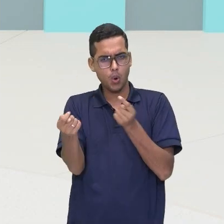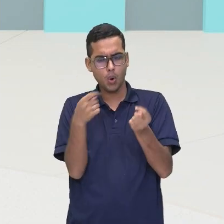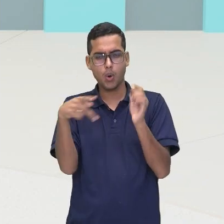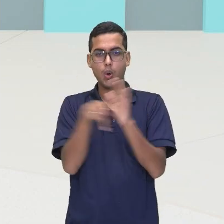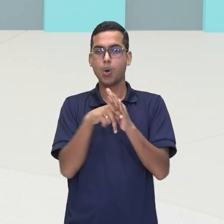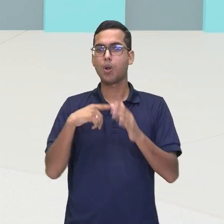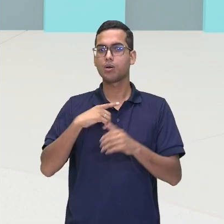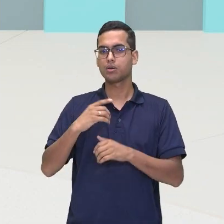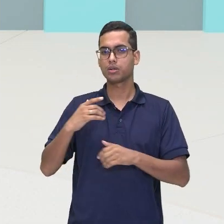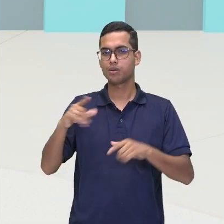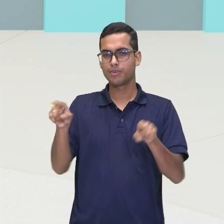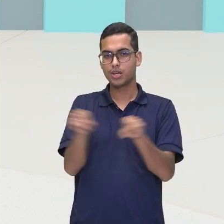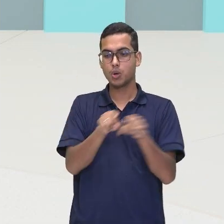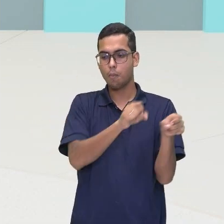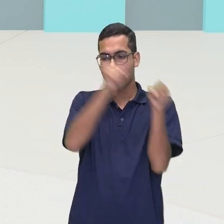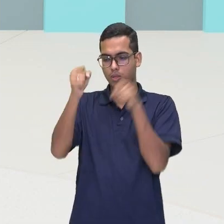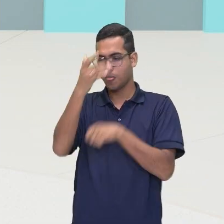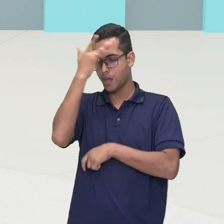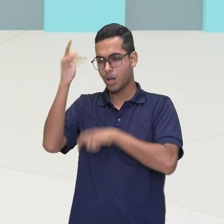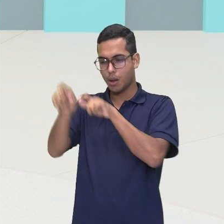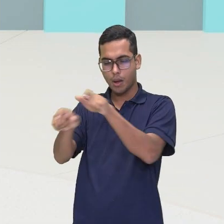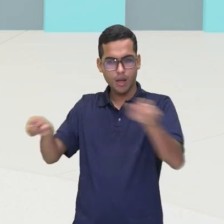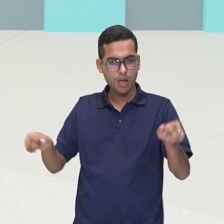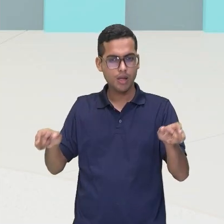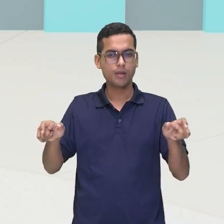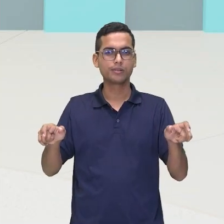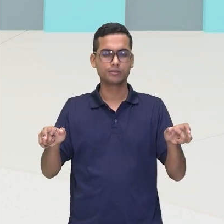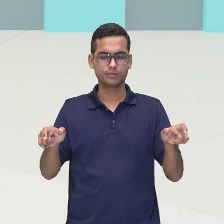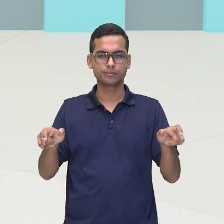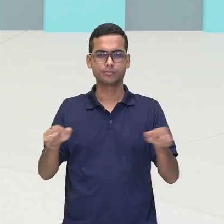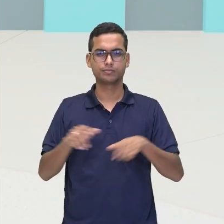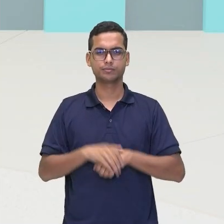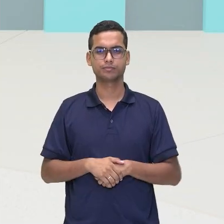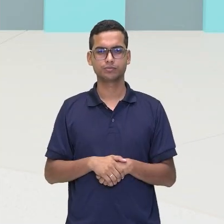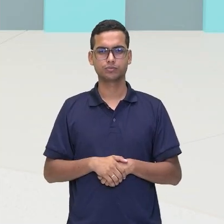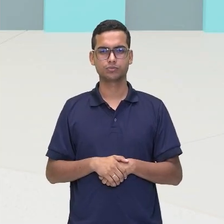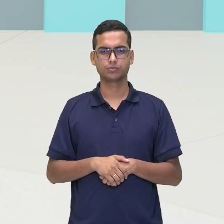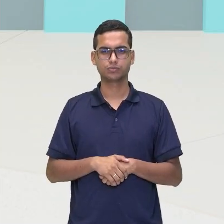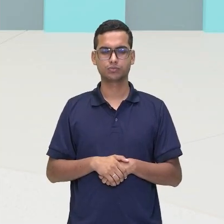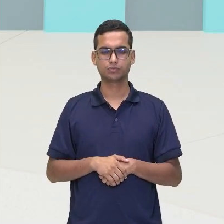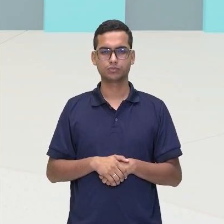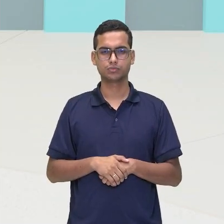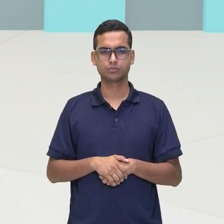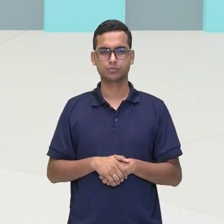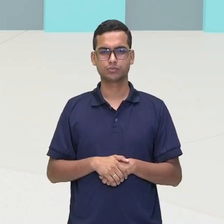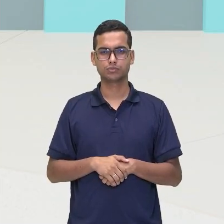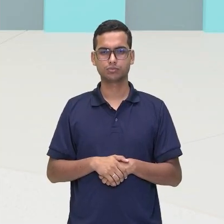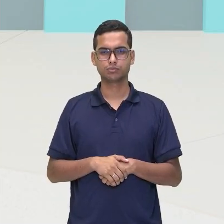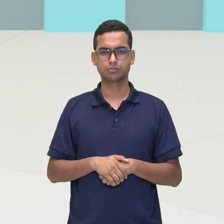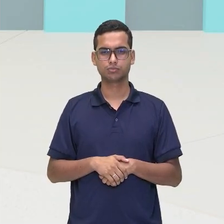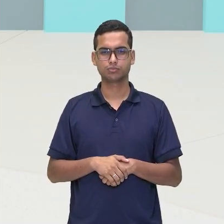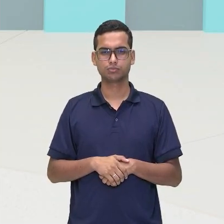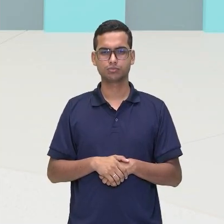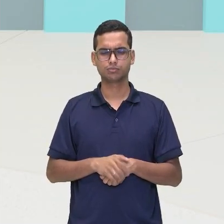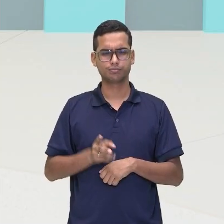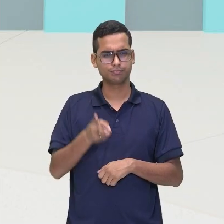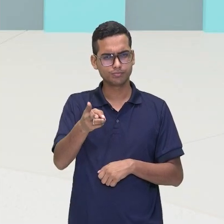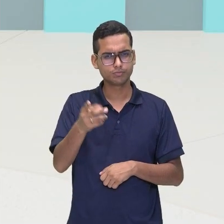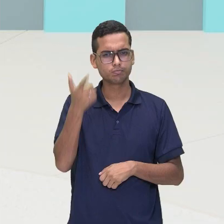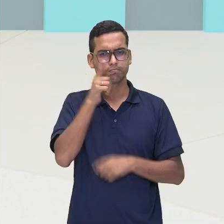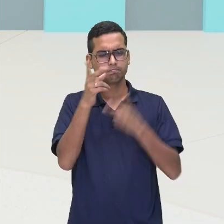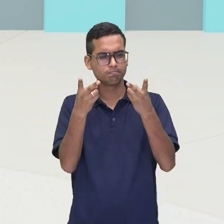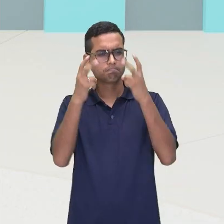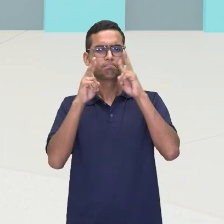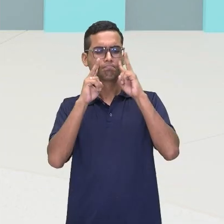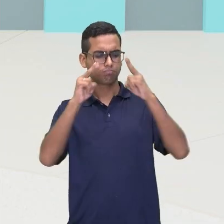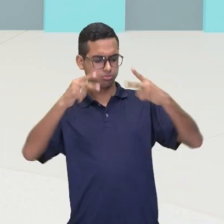outro. Então, é aquela coisa de querer impor, de sempre enxergar